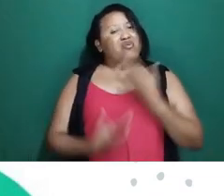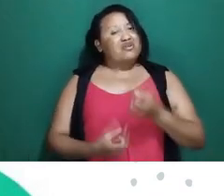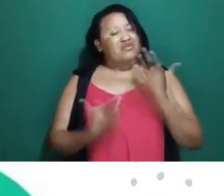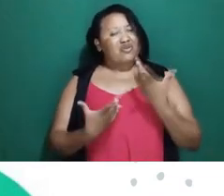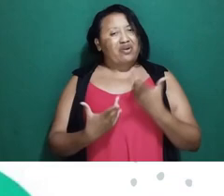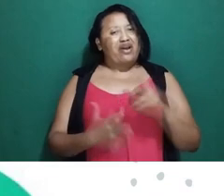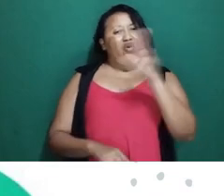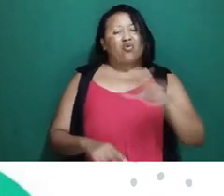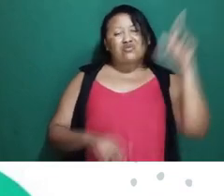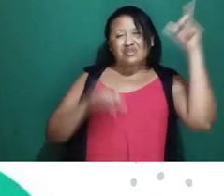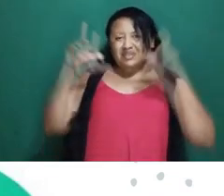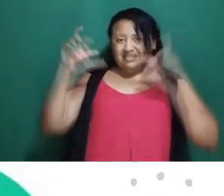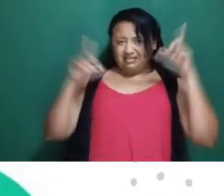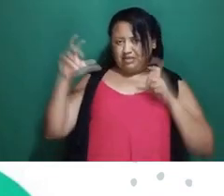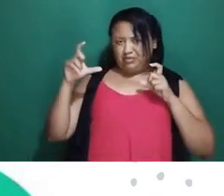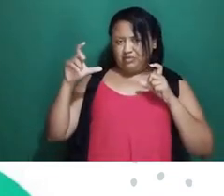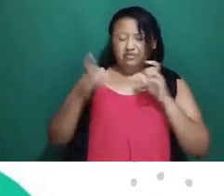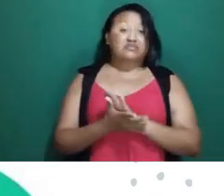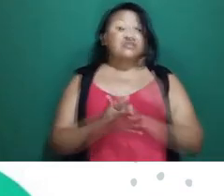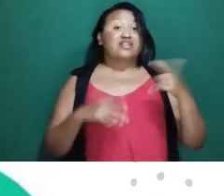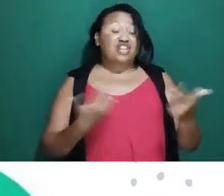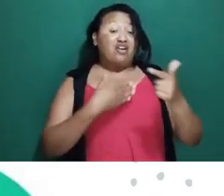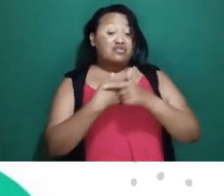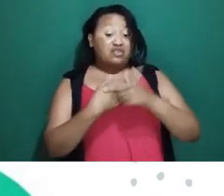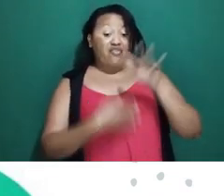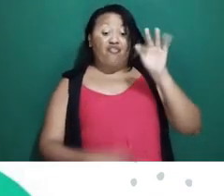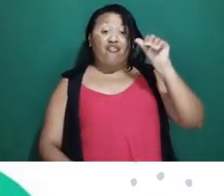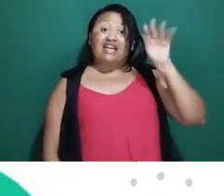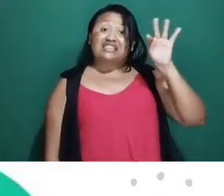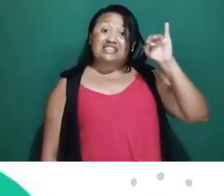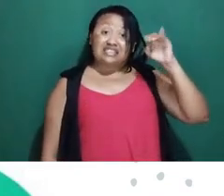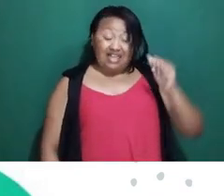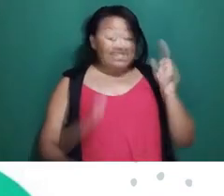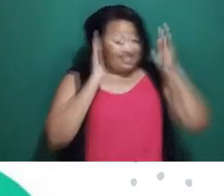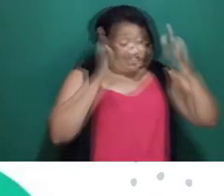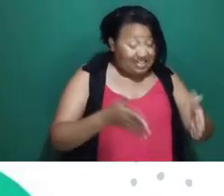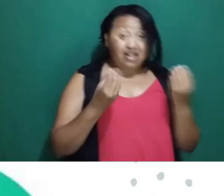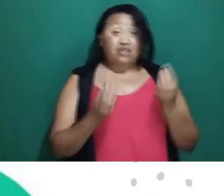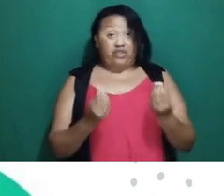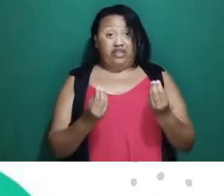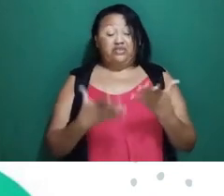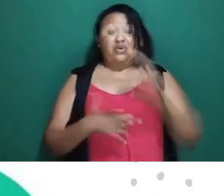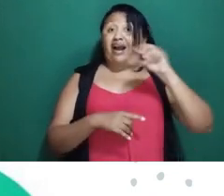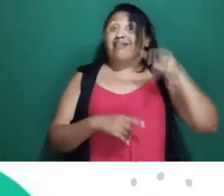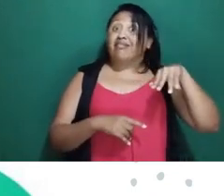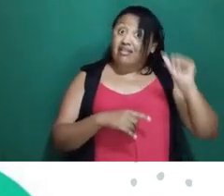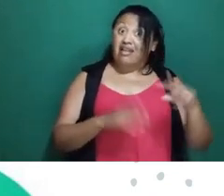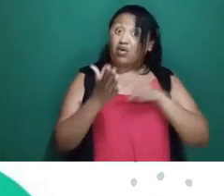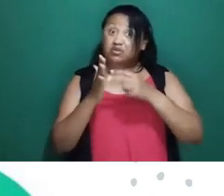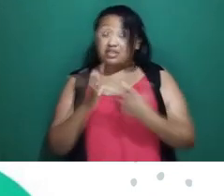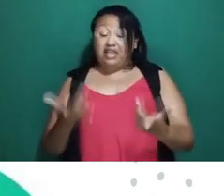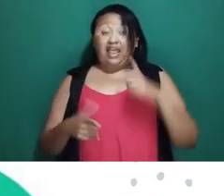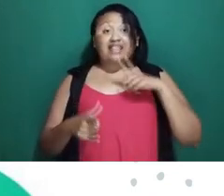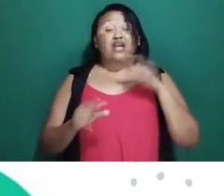expressivo né e expressão a função fática ela é centrada como eu falei no canal e ela